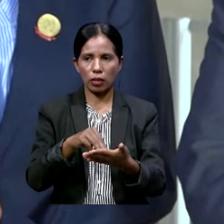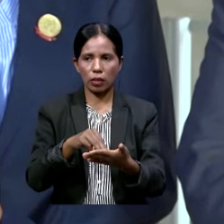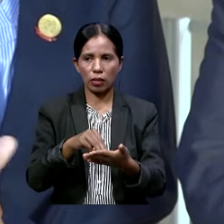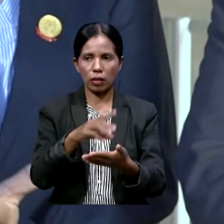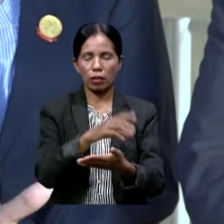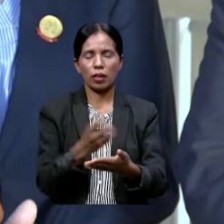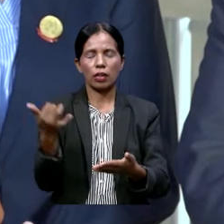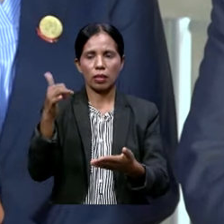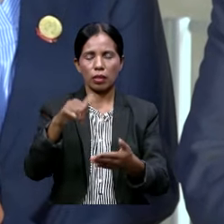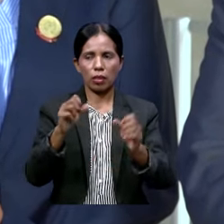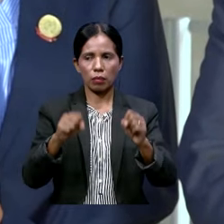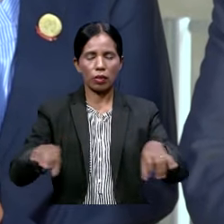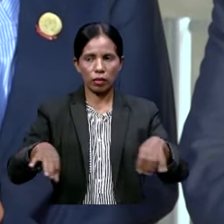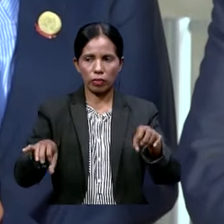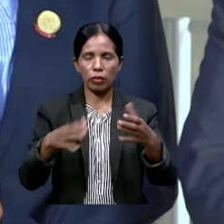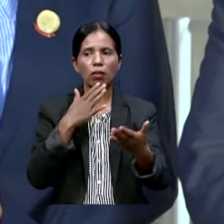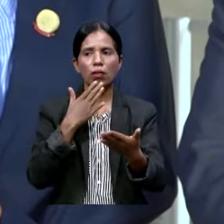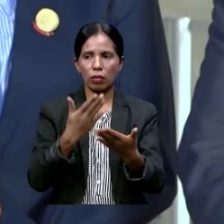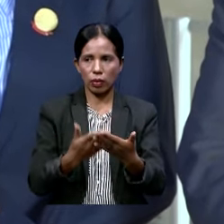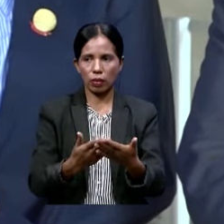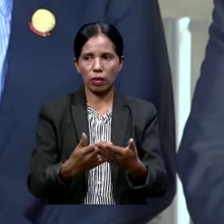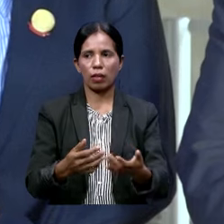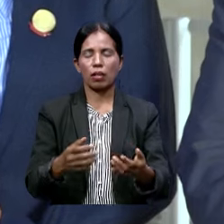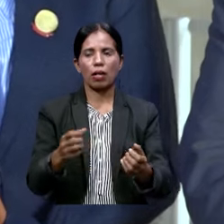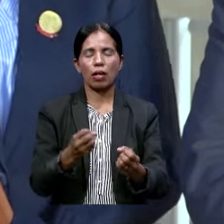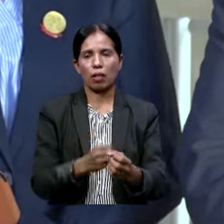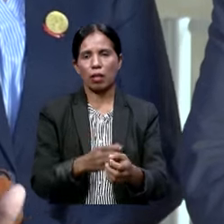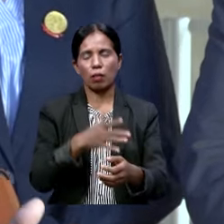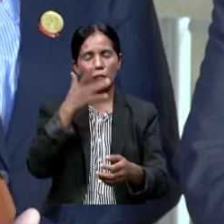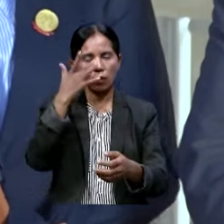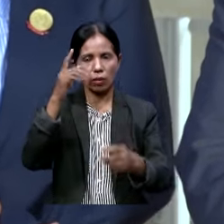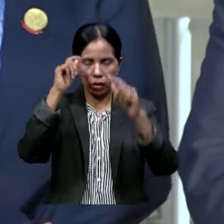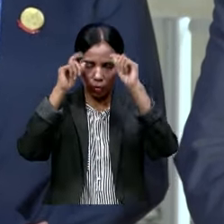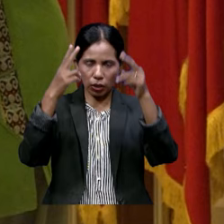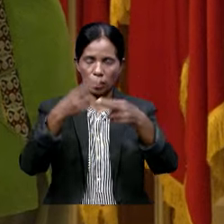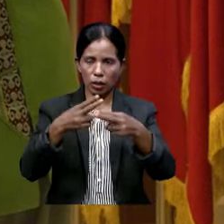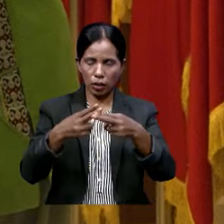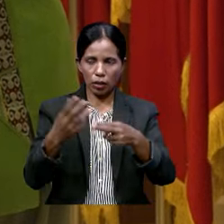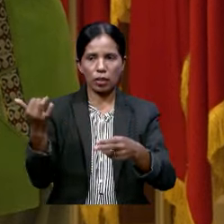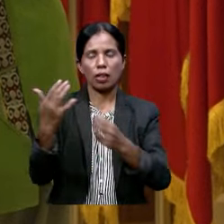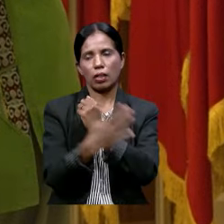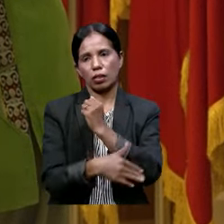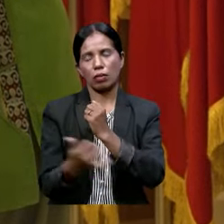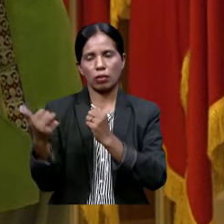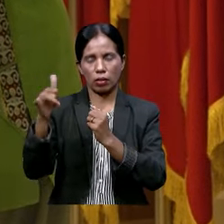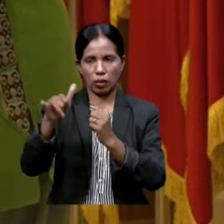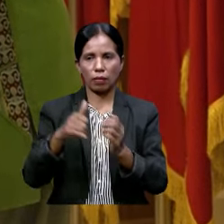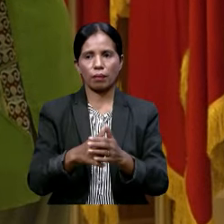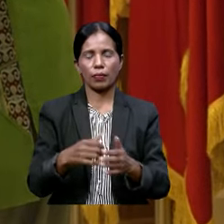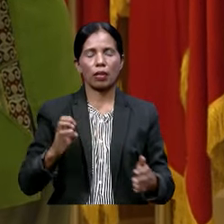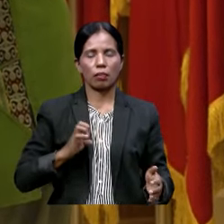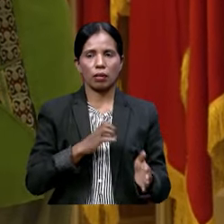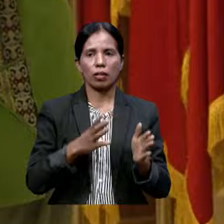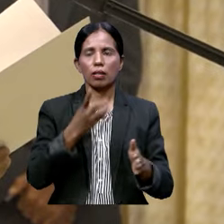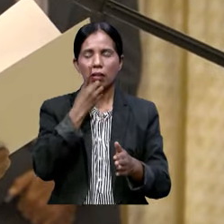encouragement da Sira para o serviço hoje em dia, amor em Timor-Leste e Naran e a Rai NB, que Sira destaca. Embaixador Sira declara se consolida